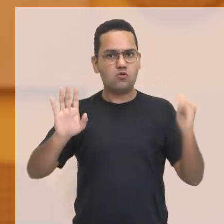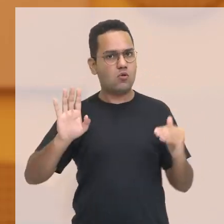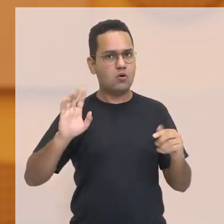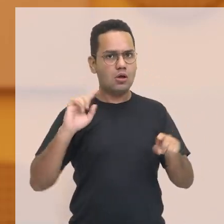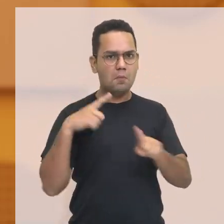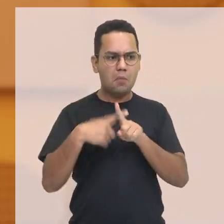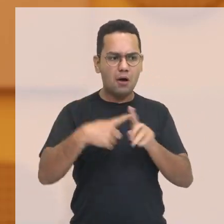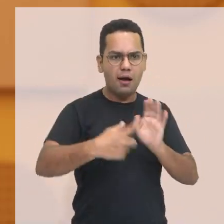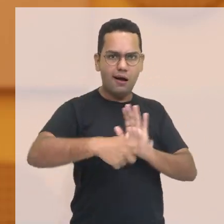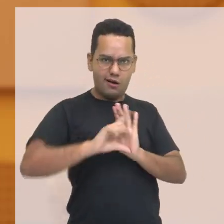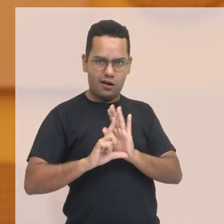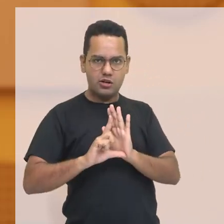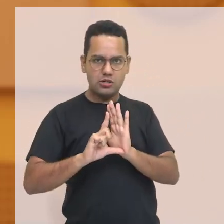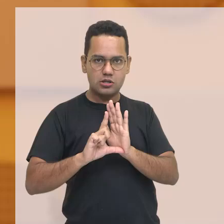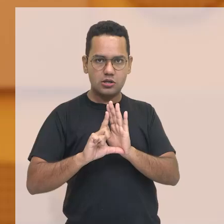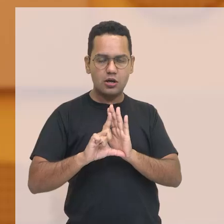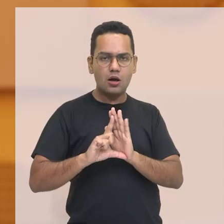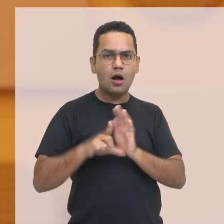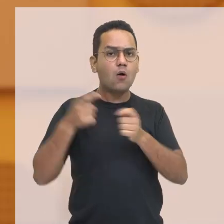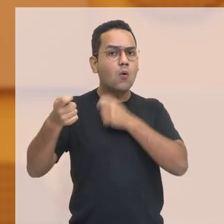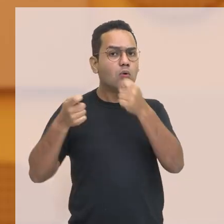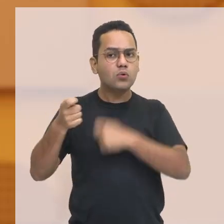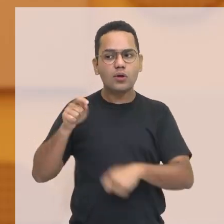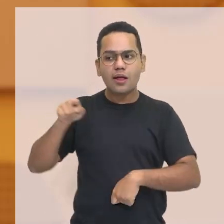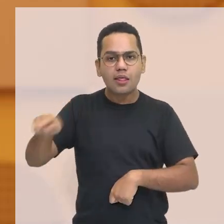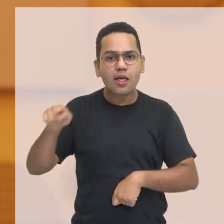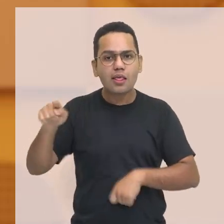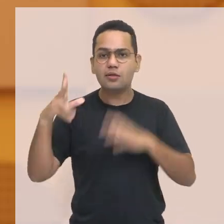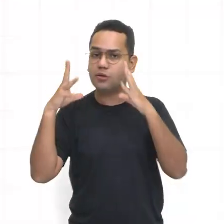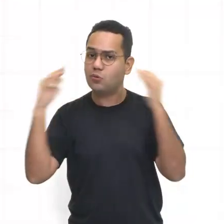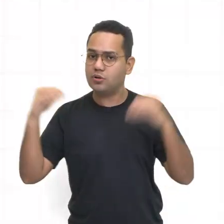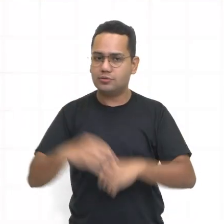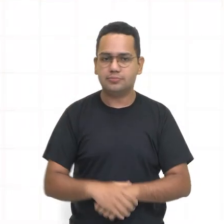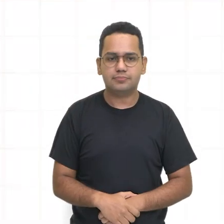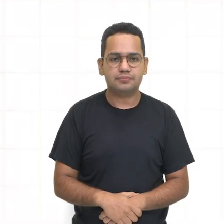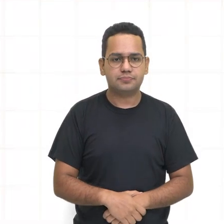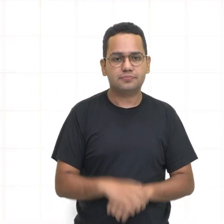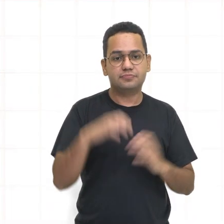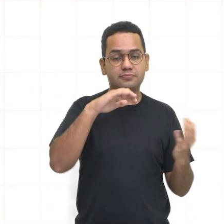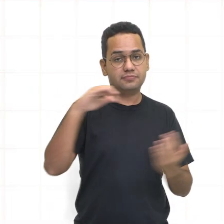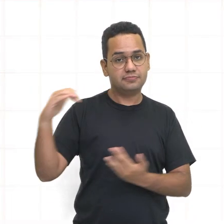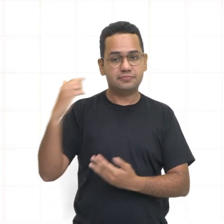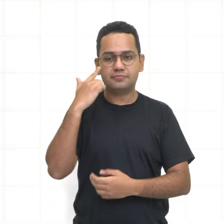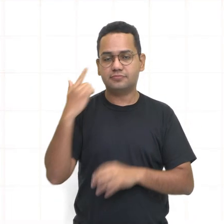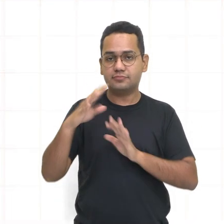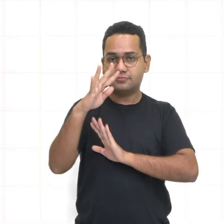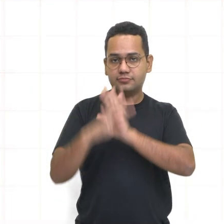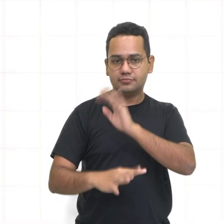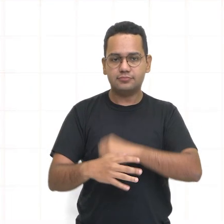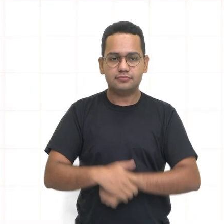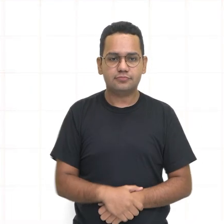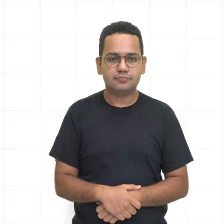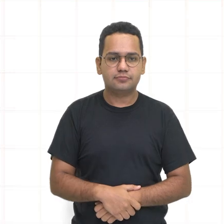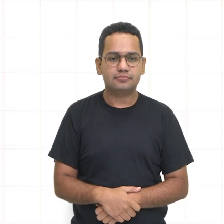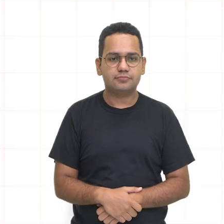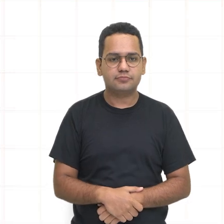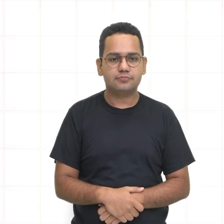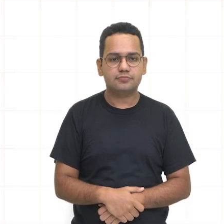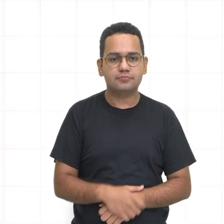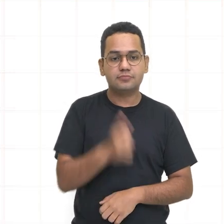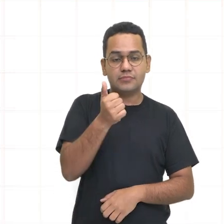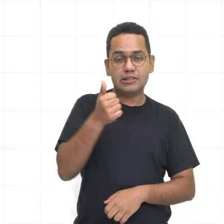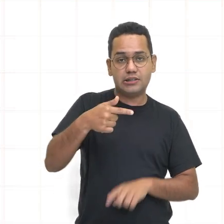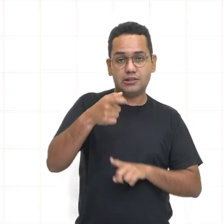da guerra. Então vamos lá, como é que acontece essa proclamação da independência? Vamos ao texto. 17 de agosto